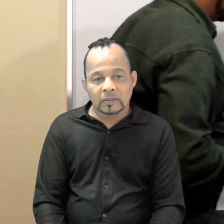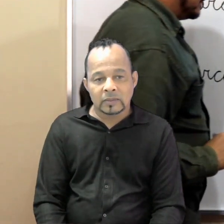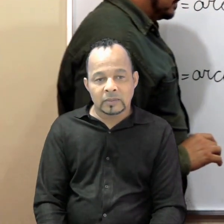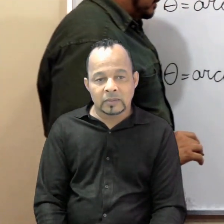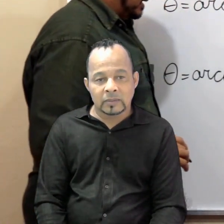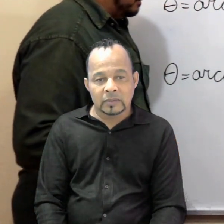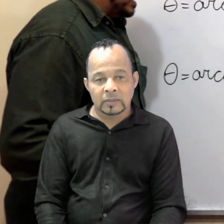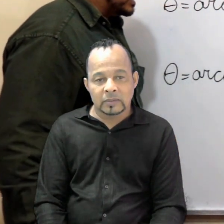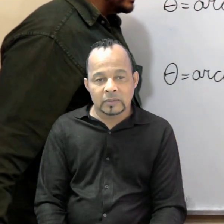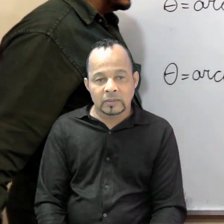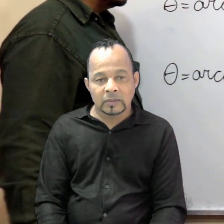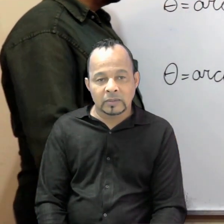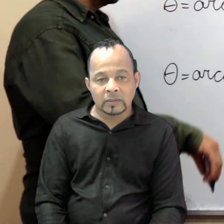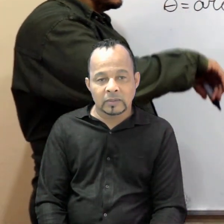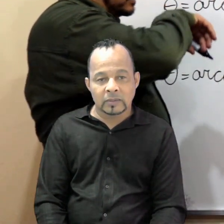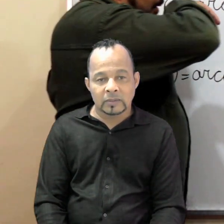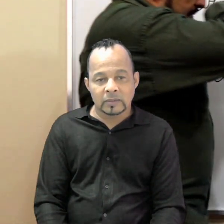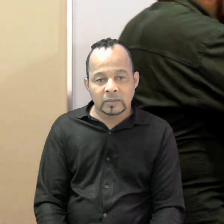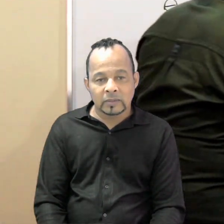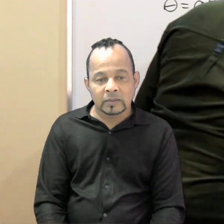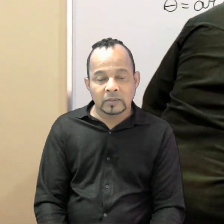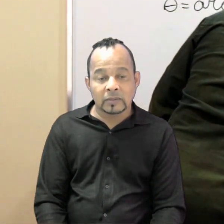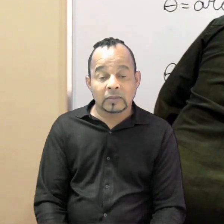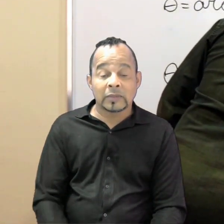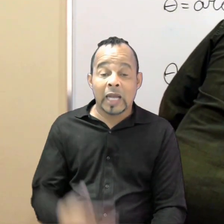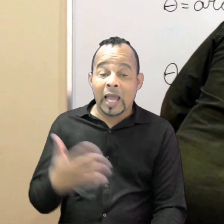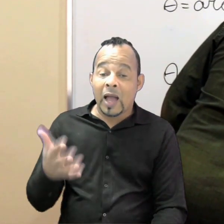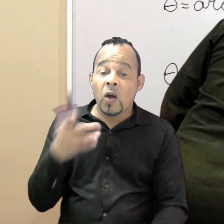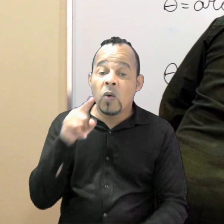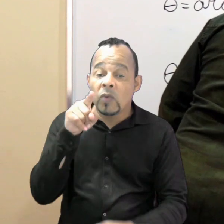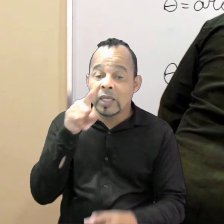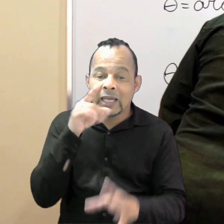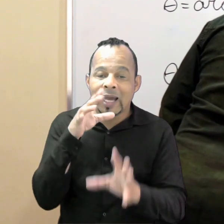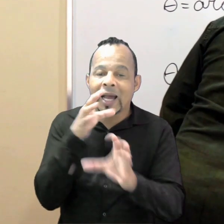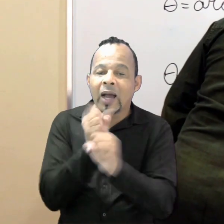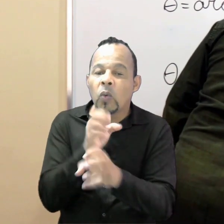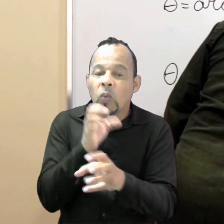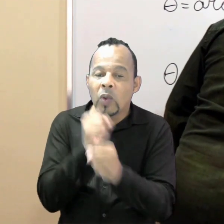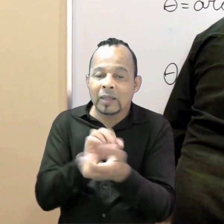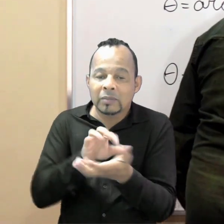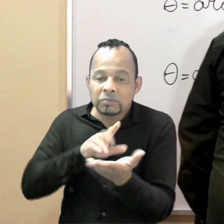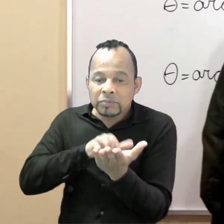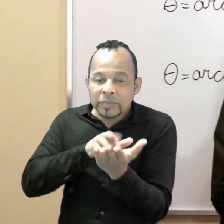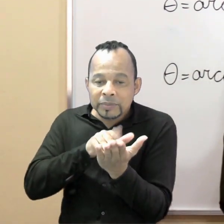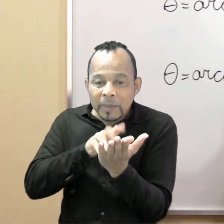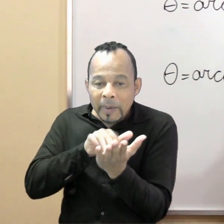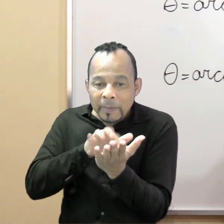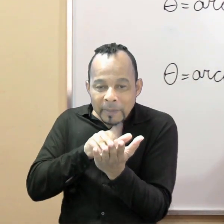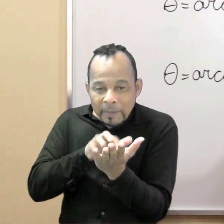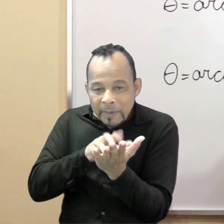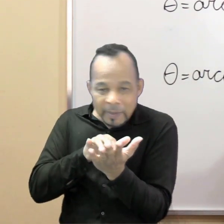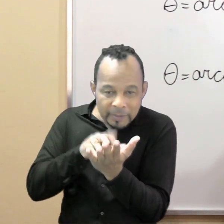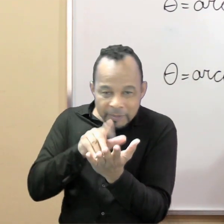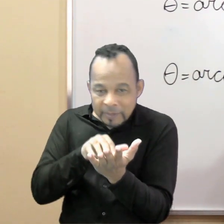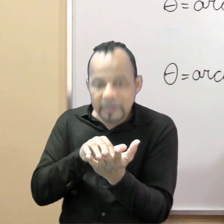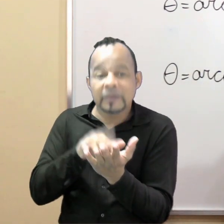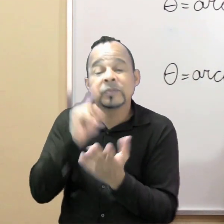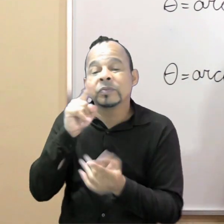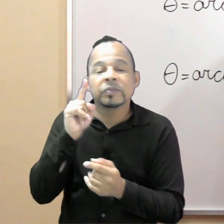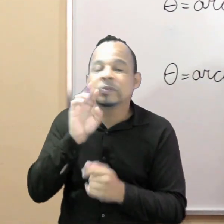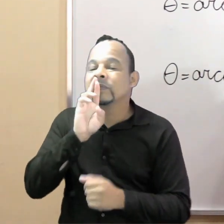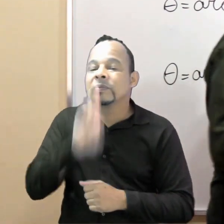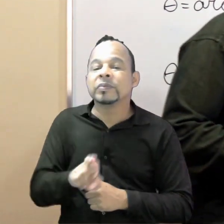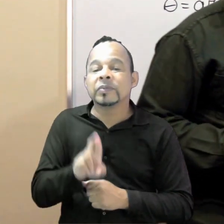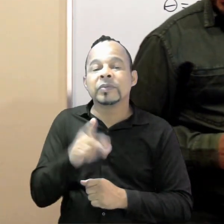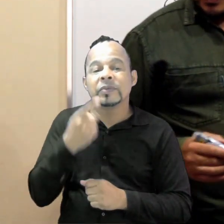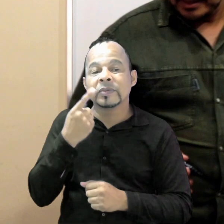130. Bacana? Pessoal, coloque isso aí na sua calculadora e nós teremos que